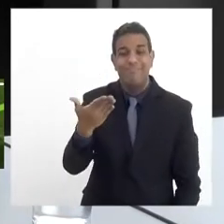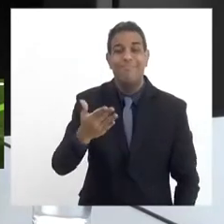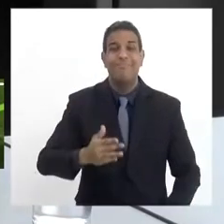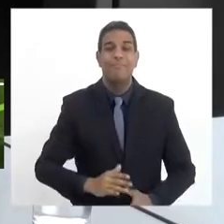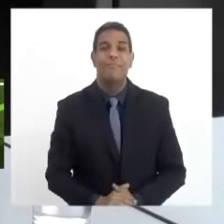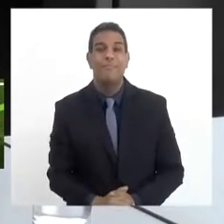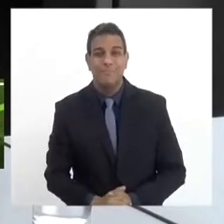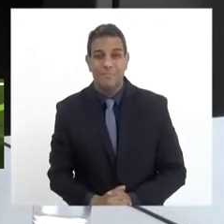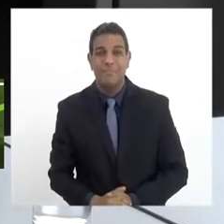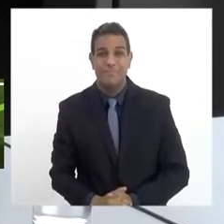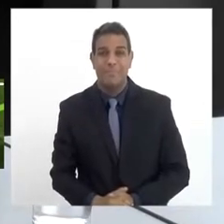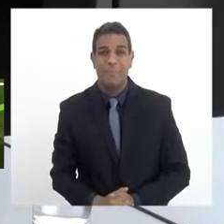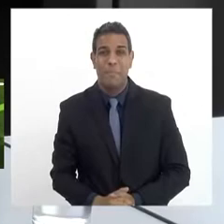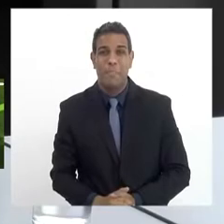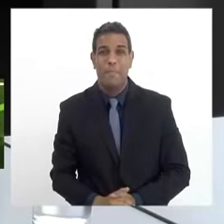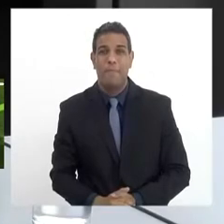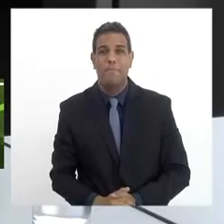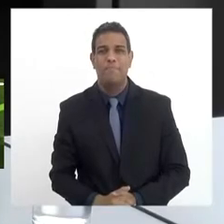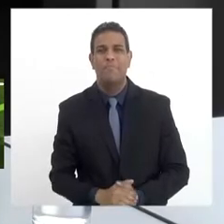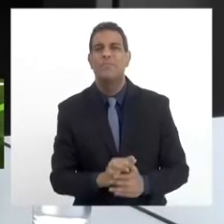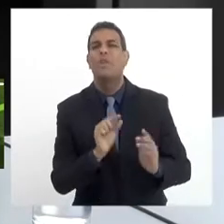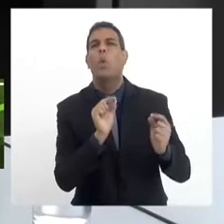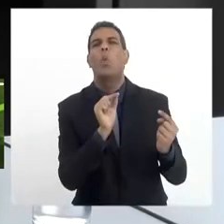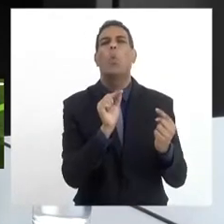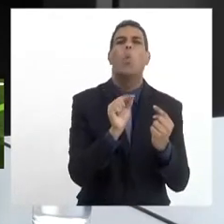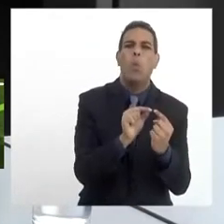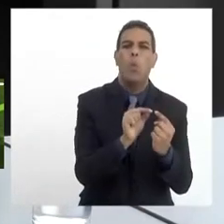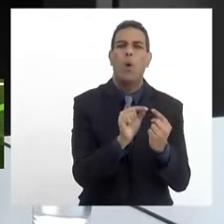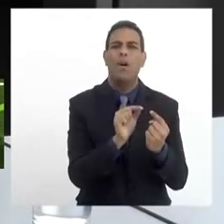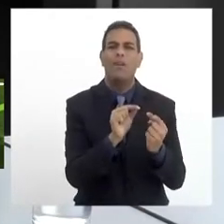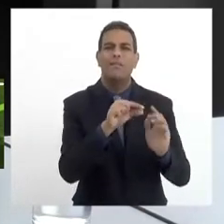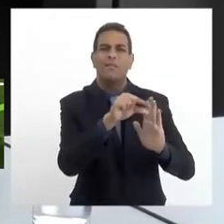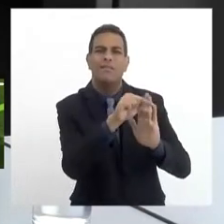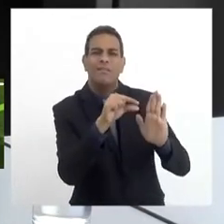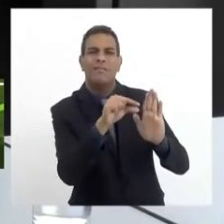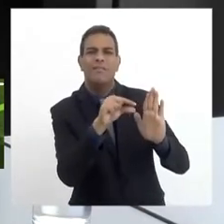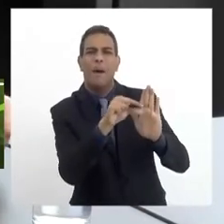lembrar, que diz respeito, né,